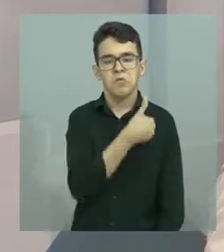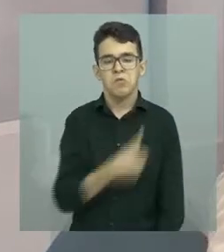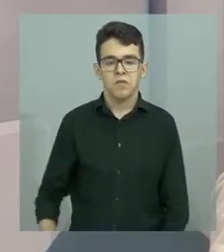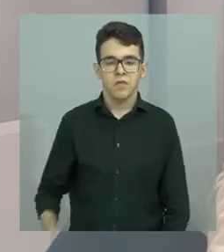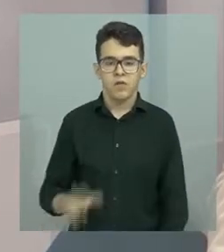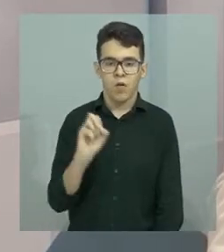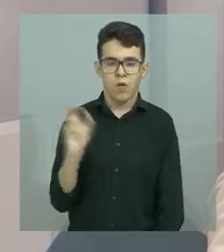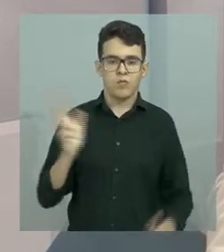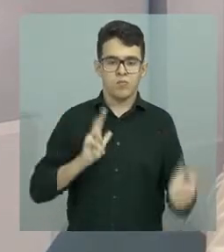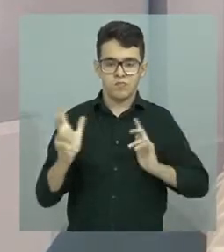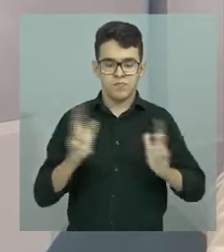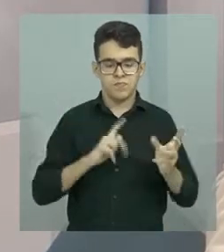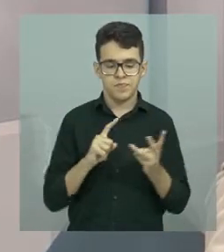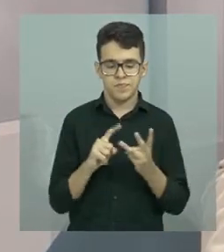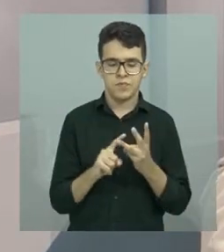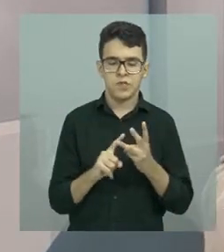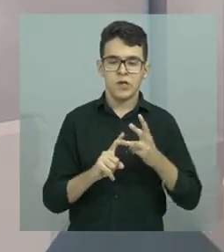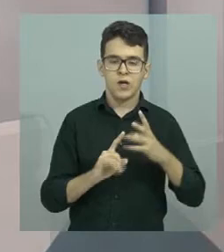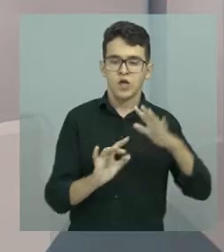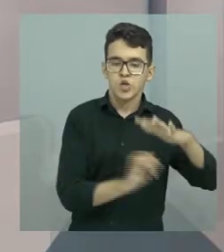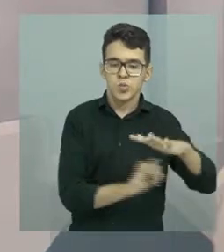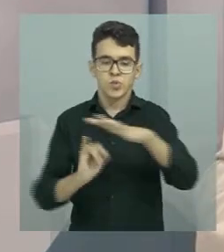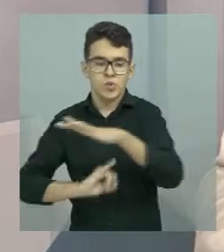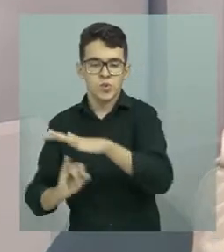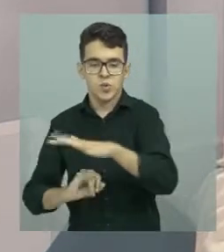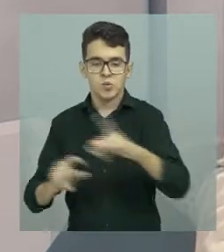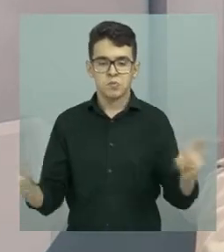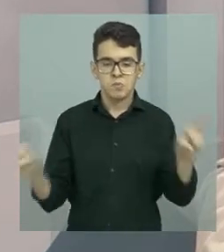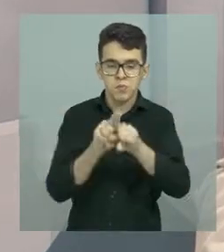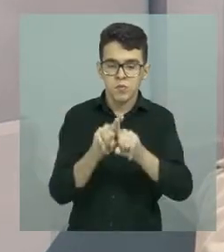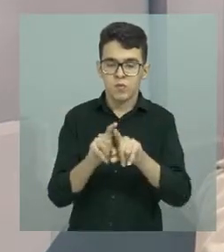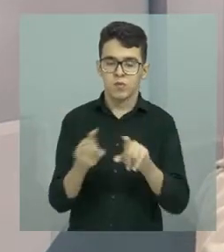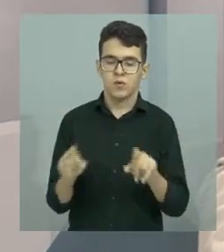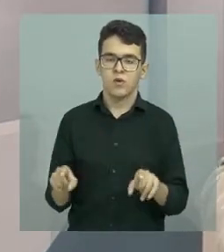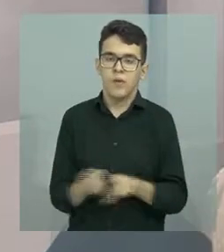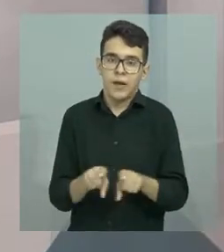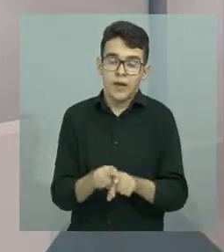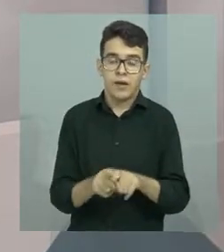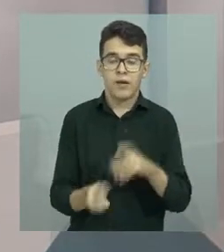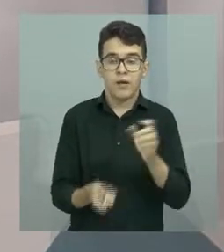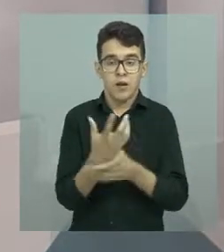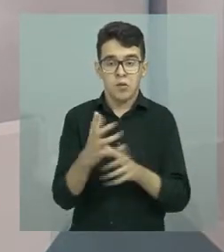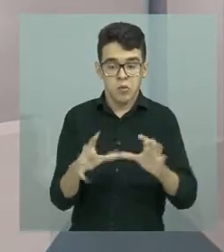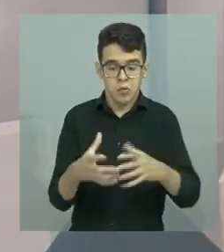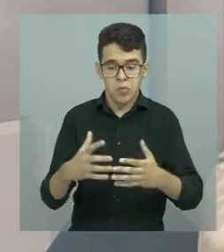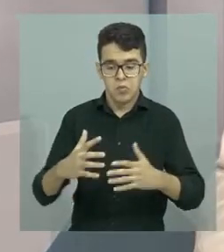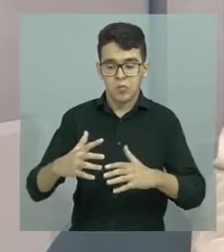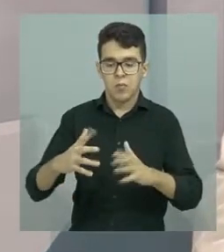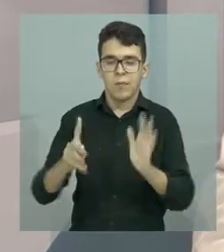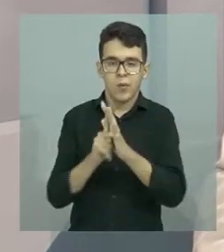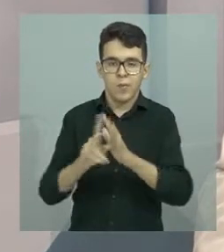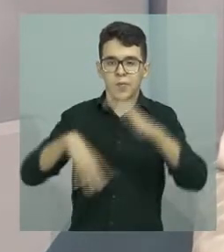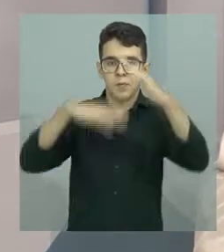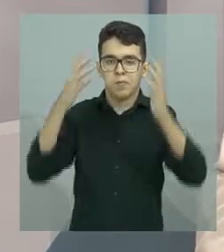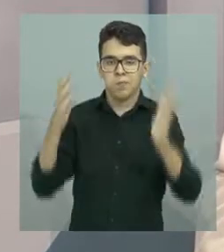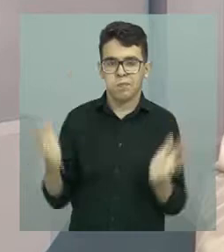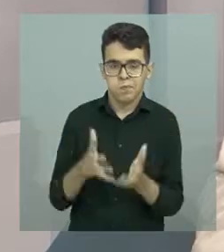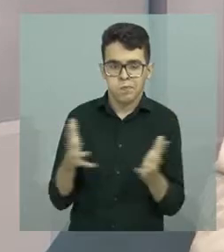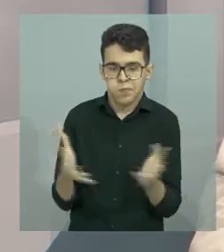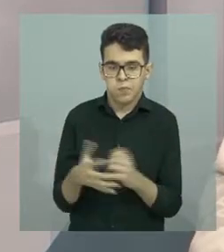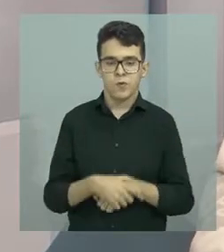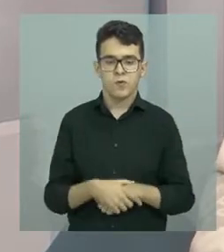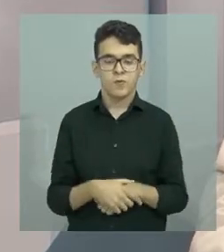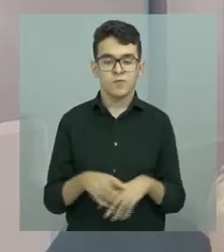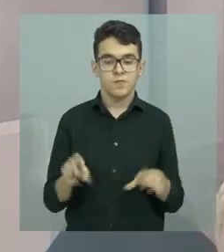entes federativos, a criação de agências de desenvolvimento, a criação de consórcios e a